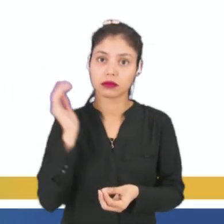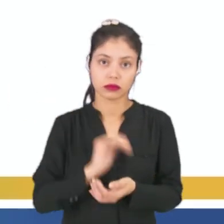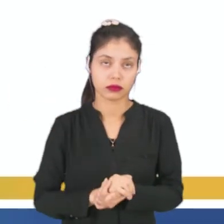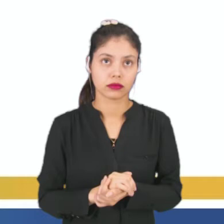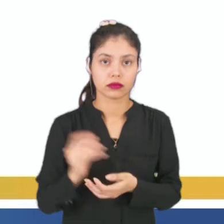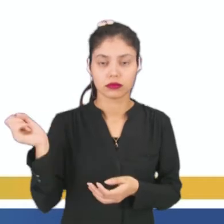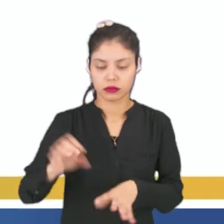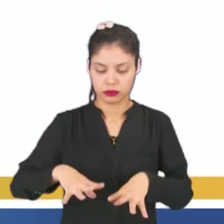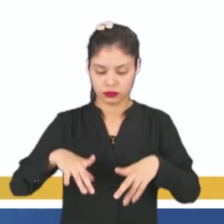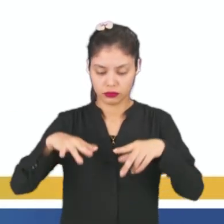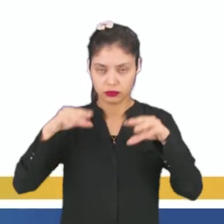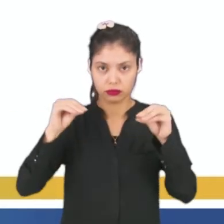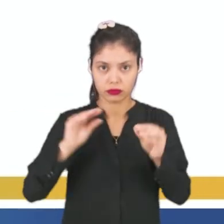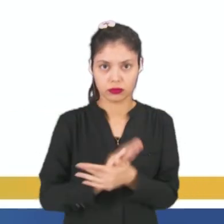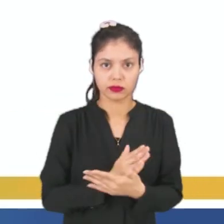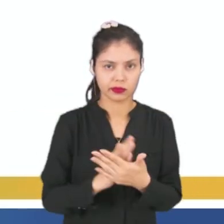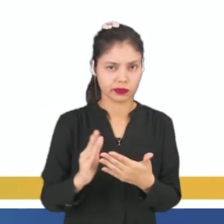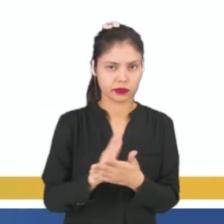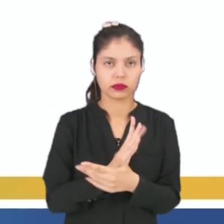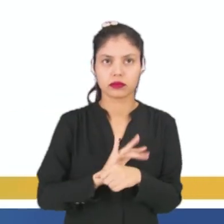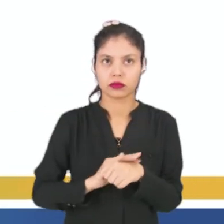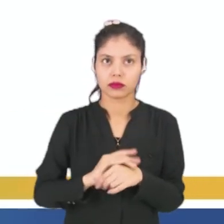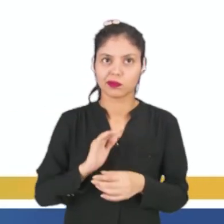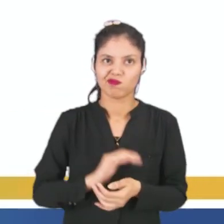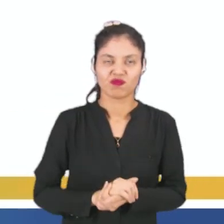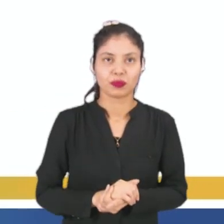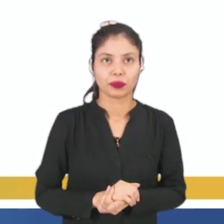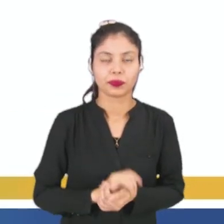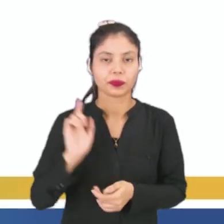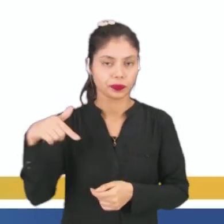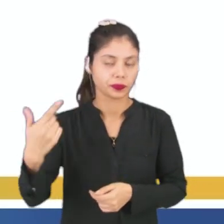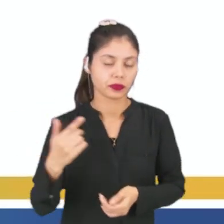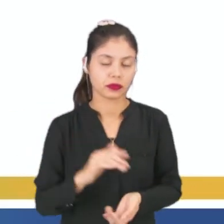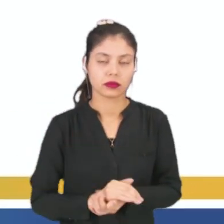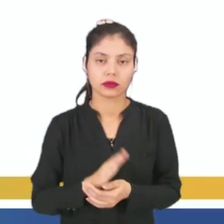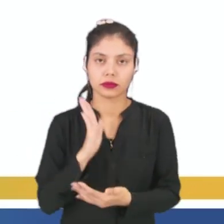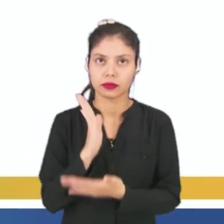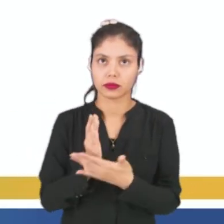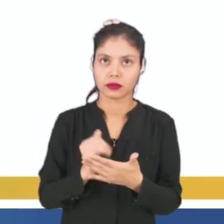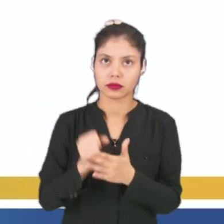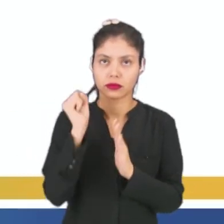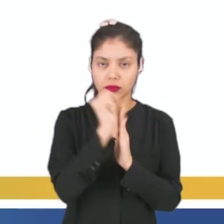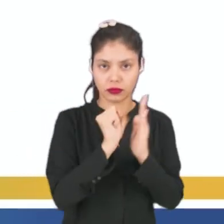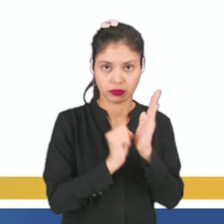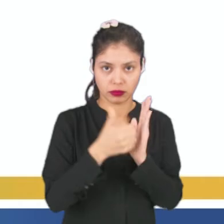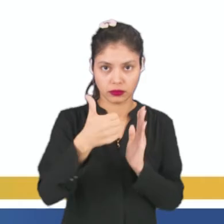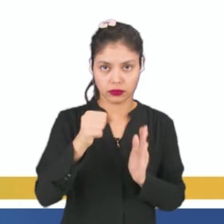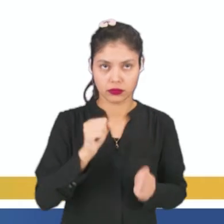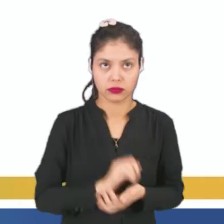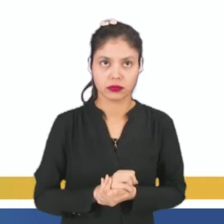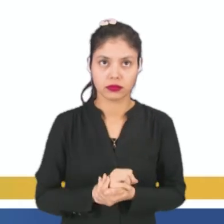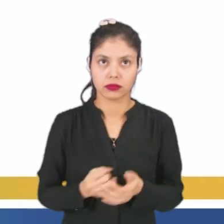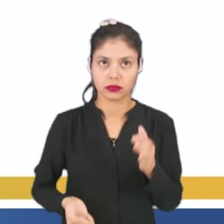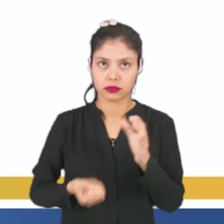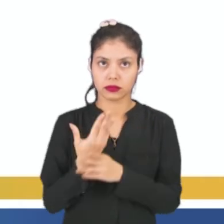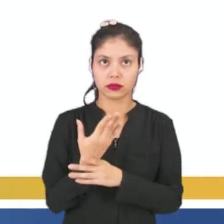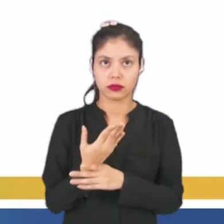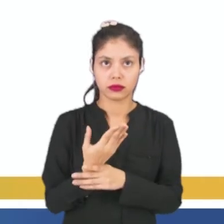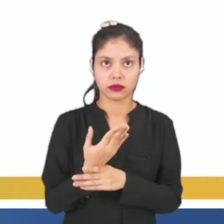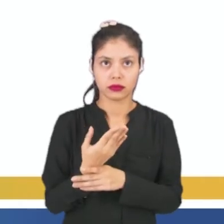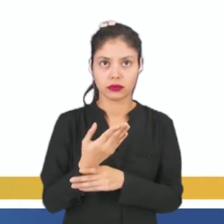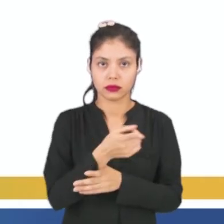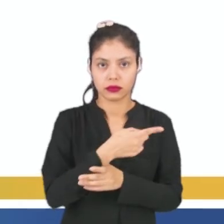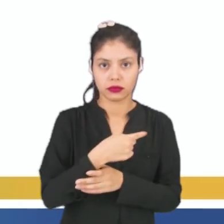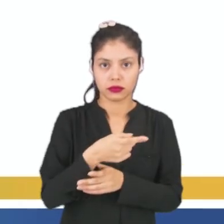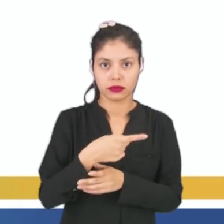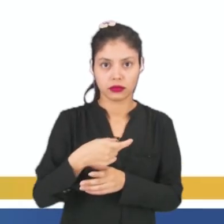do solo, seriam a causa de algumas doenças. E depois, na metade do século XIX, surge a